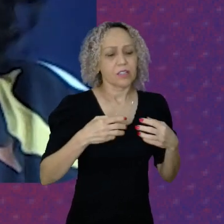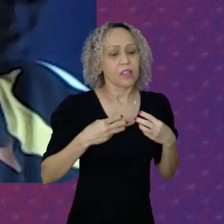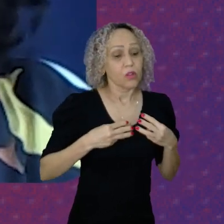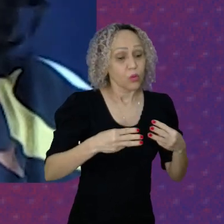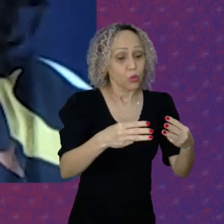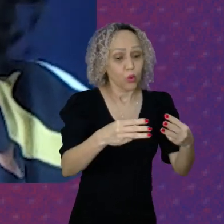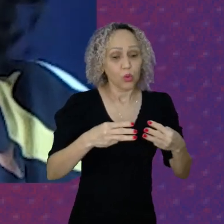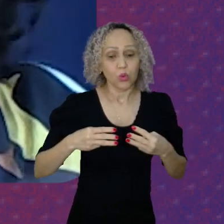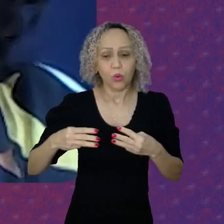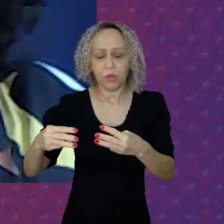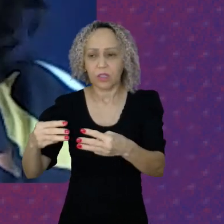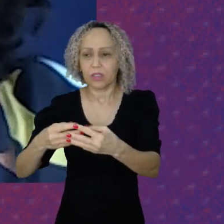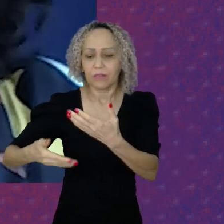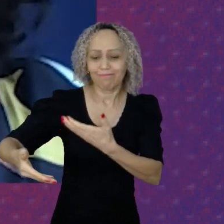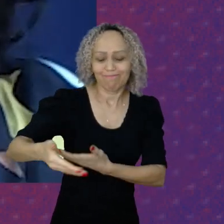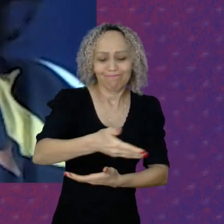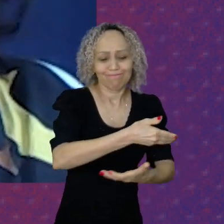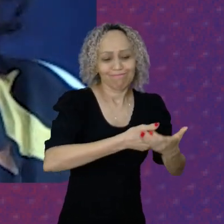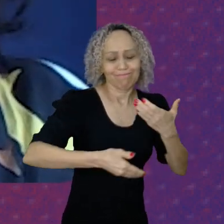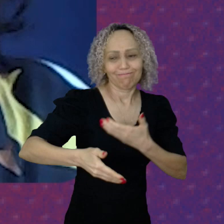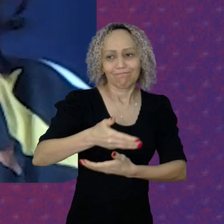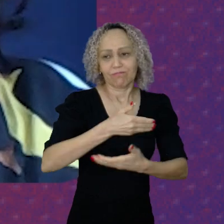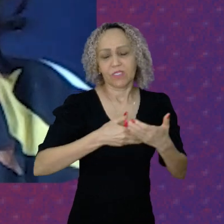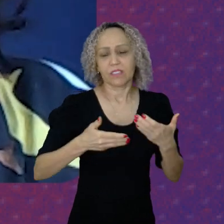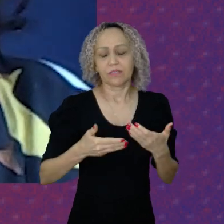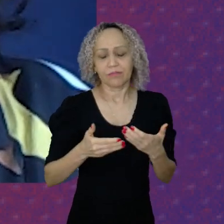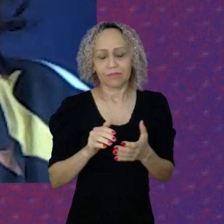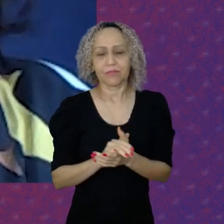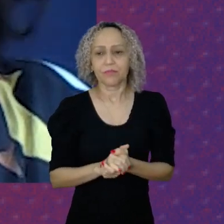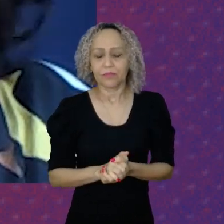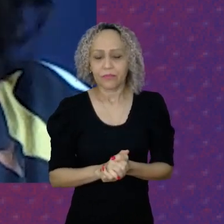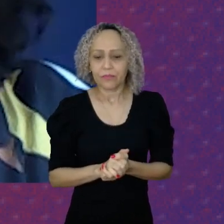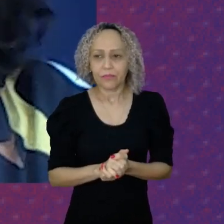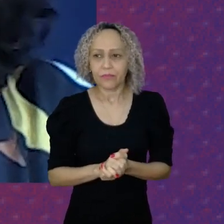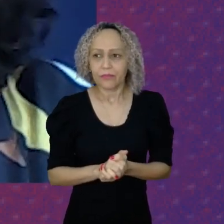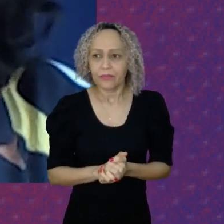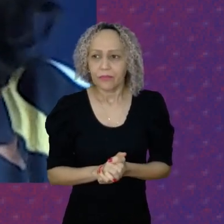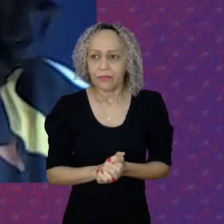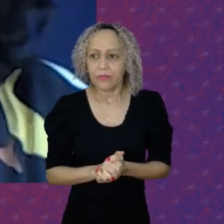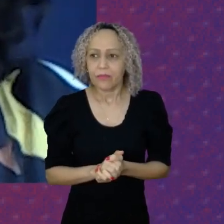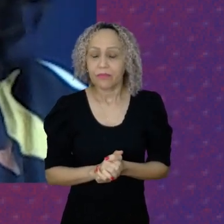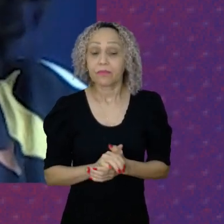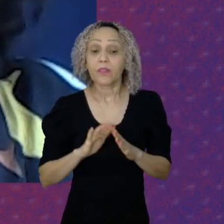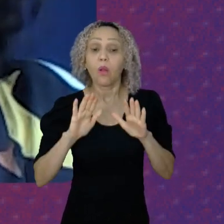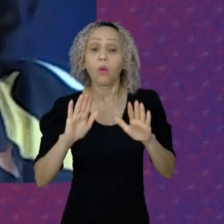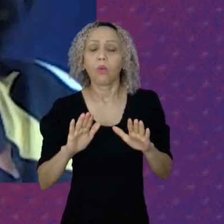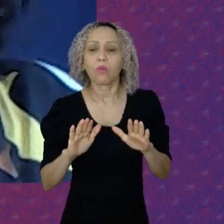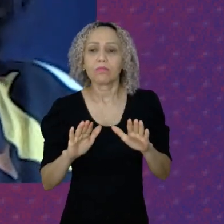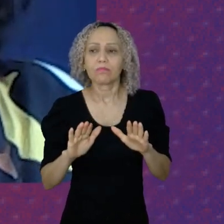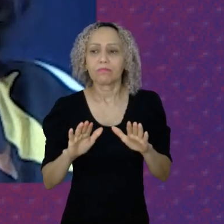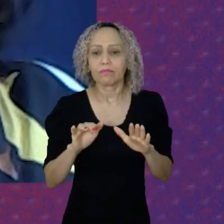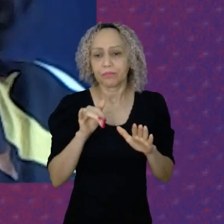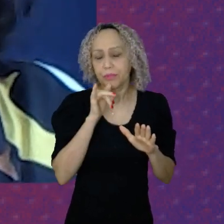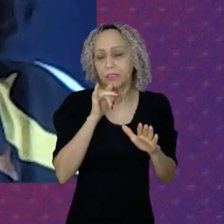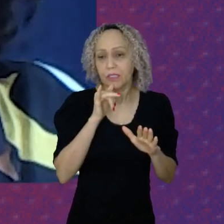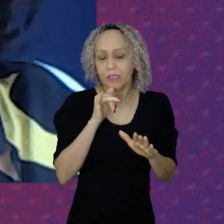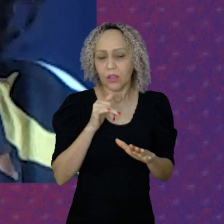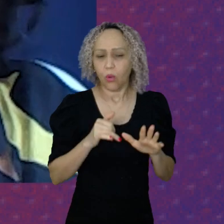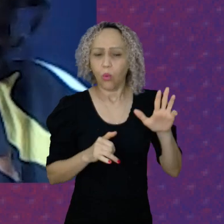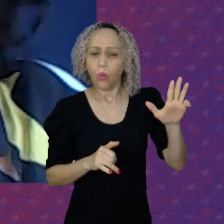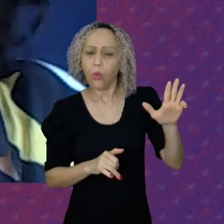ministérios, essa ação interministerial. Uma das questões que o presidente